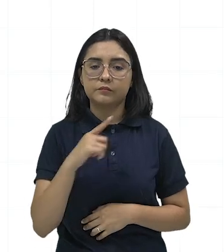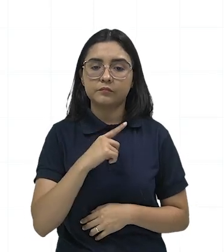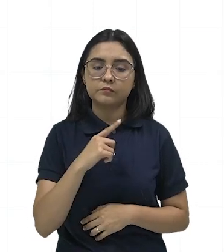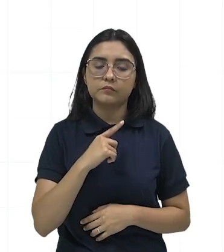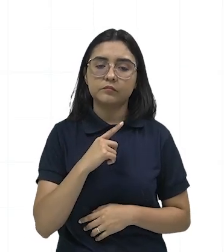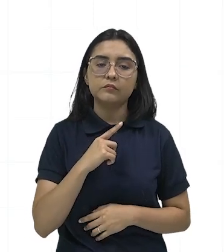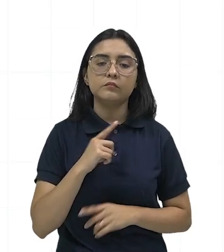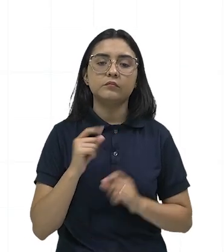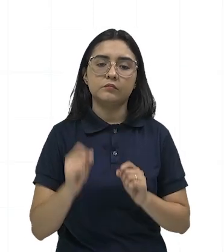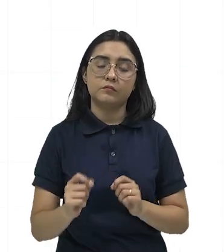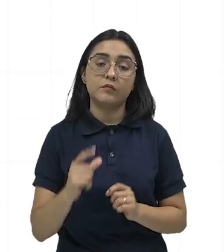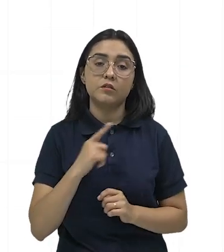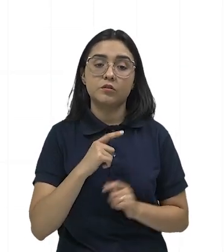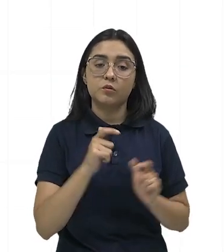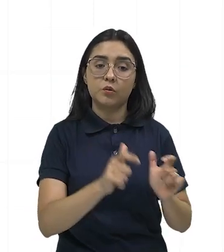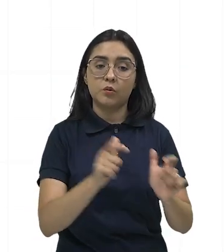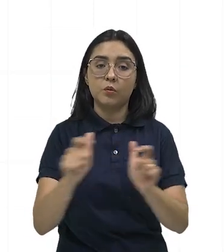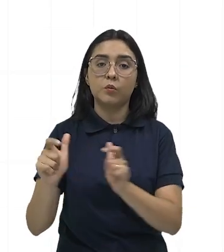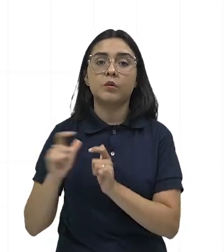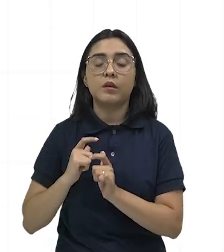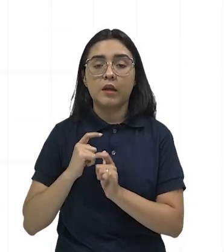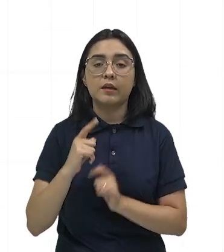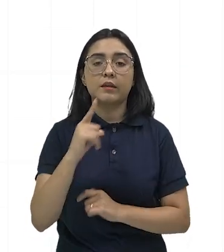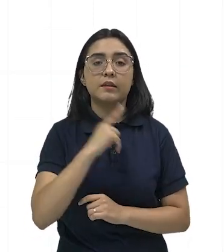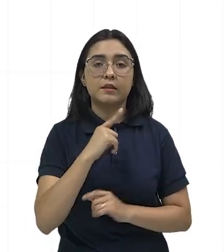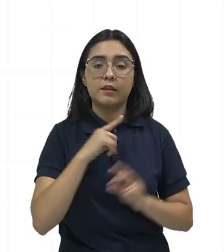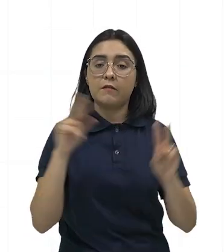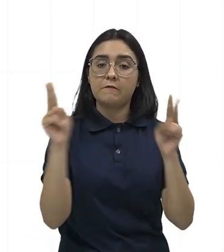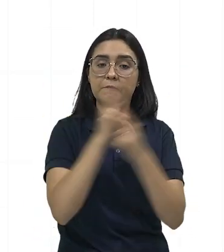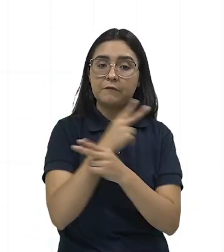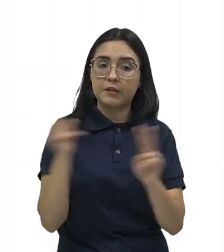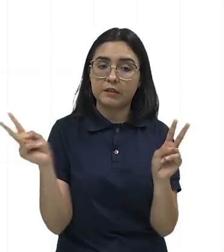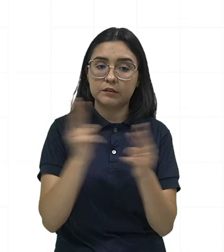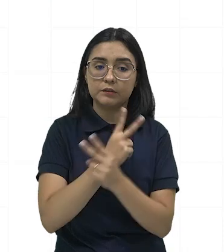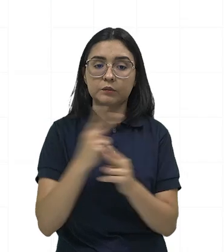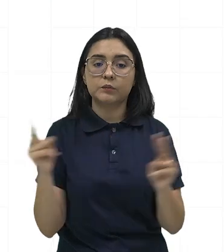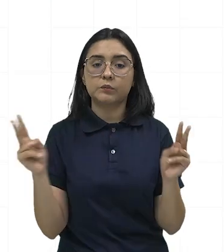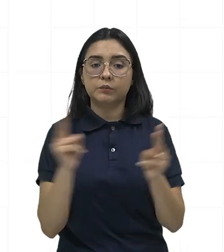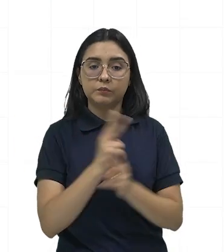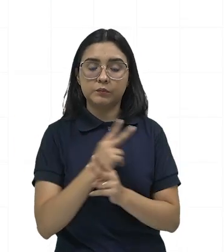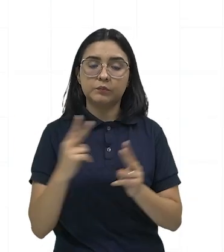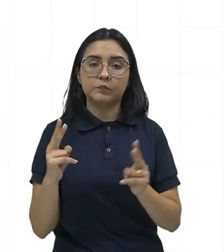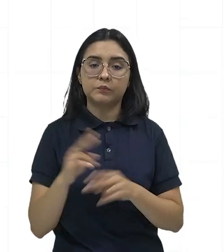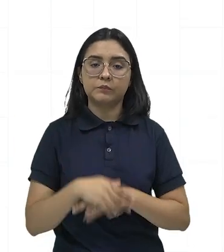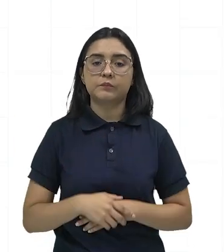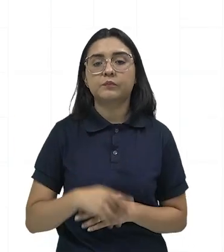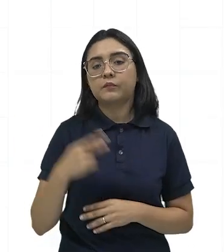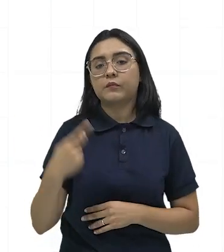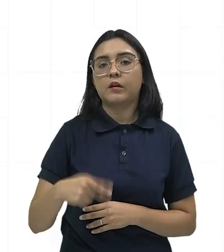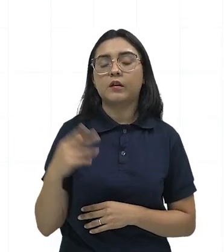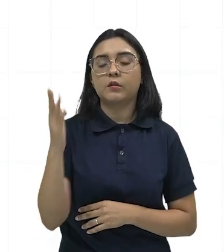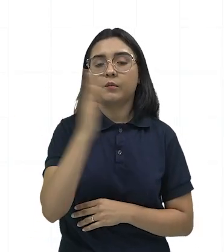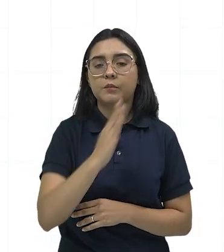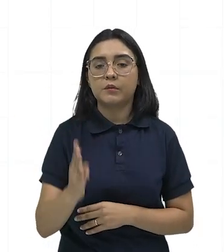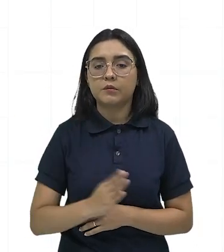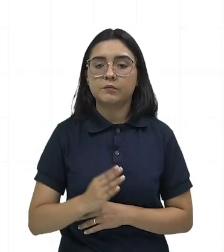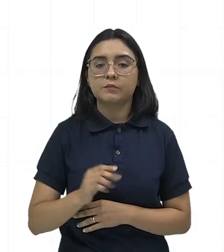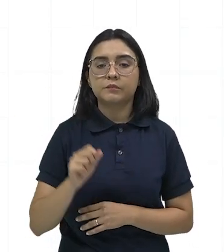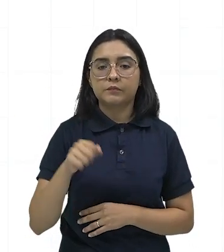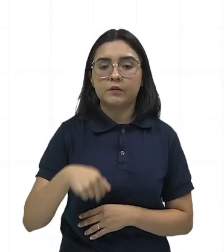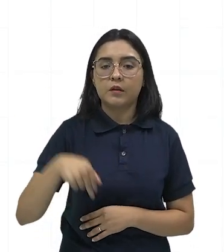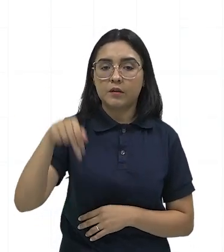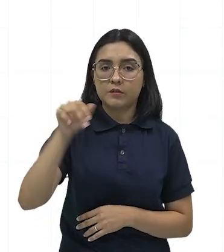instaladas nesses lugares onde tem bastante vento, então isso é importante saber, né? Então, no nosso país, a